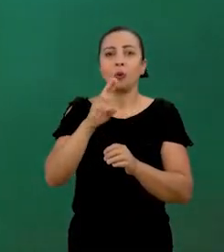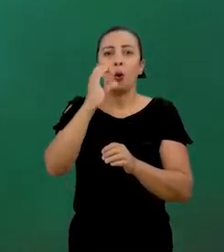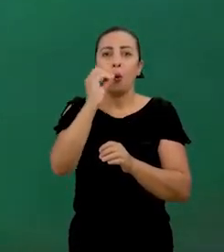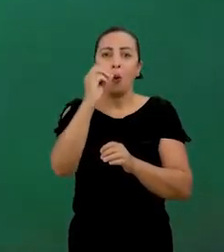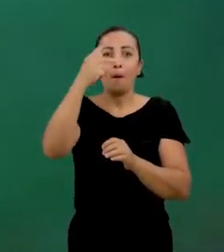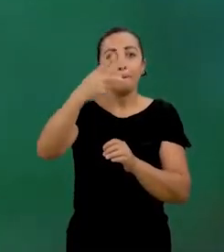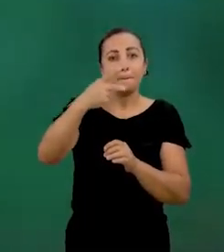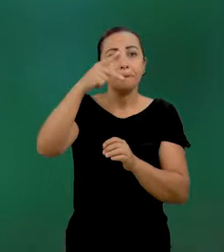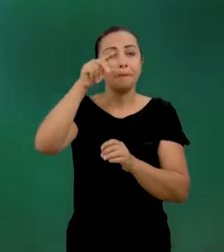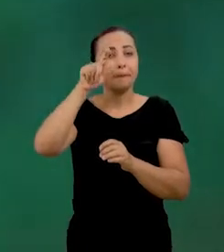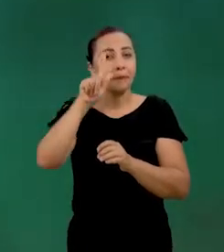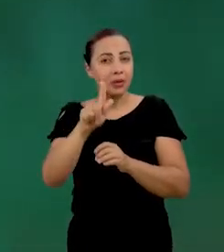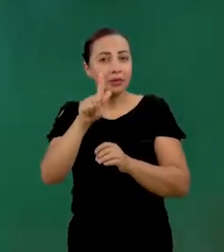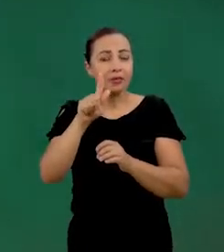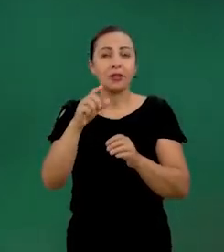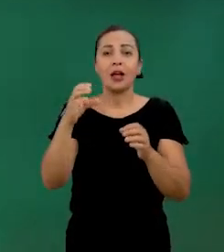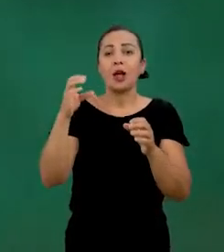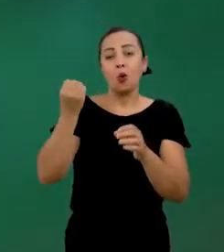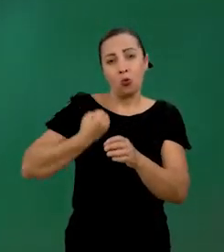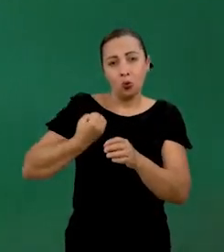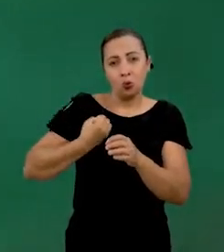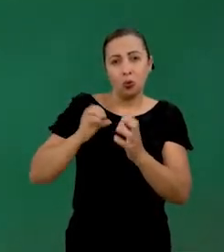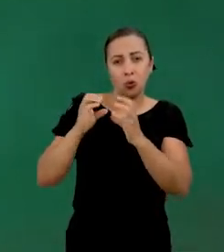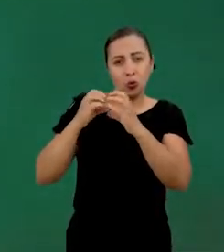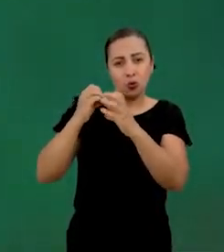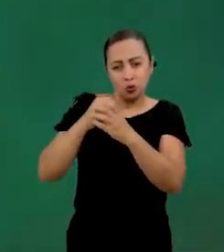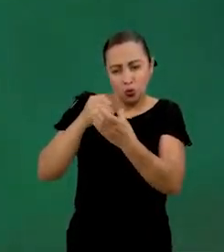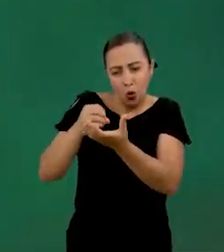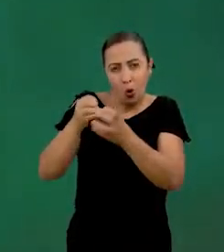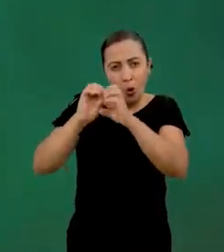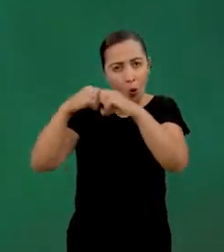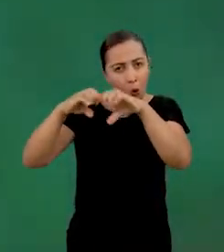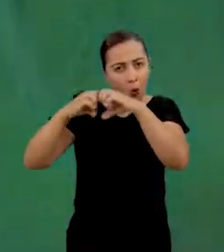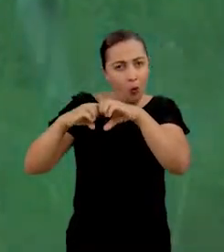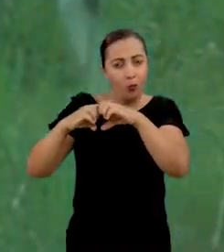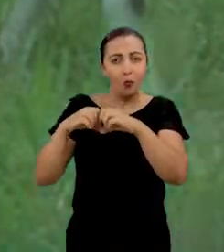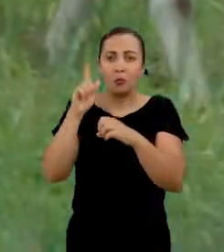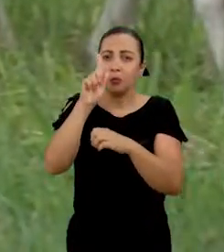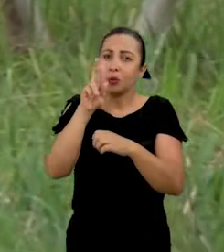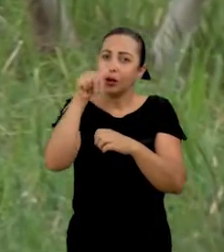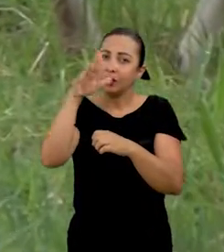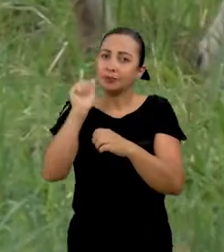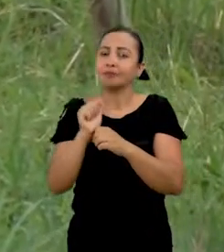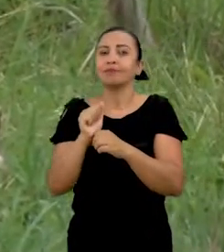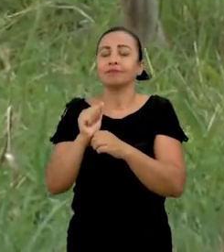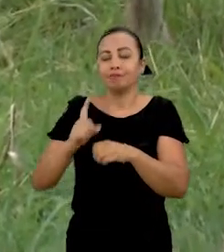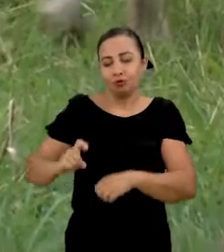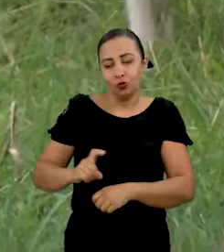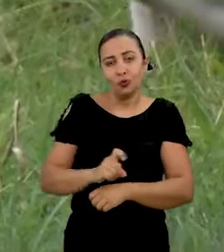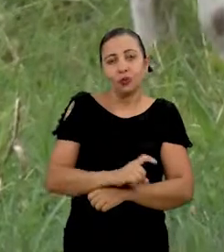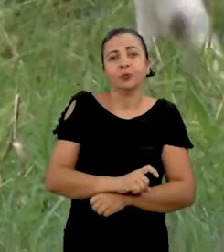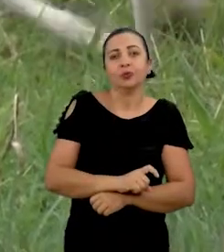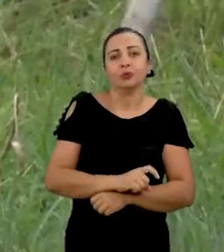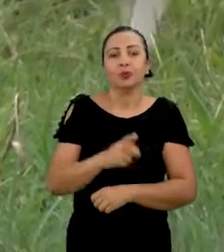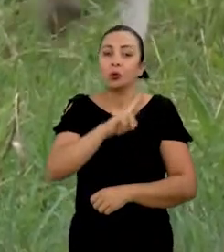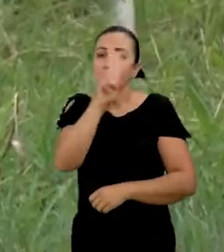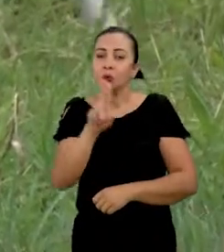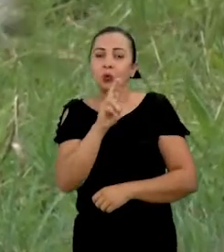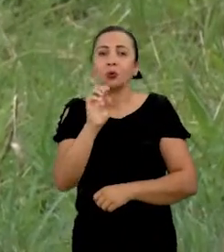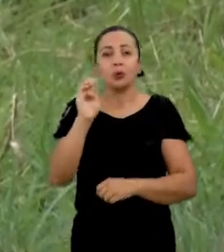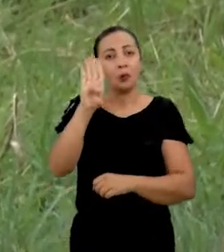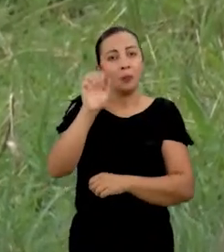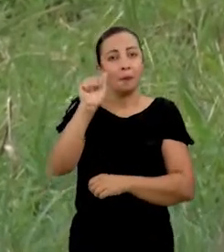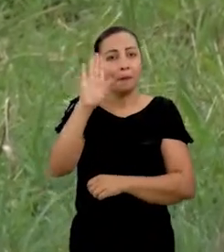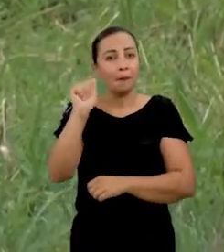que é número de ovos por grama, que é a taxa de infestação parasitária, né? Com a utilização do barbatimão, a gente